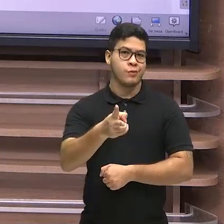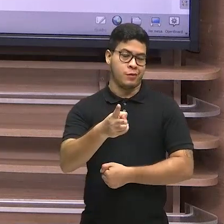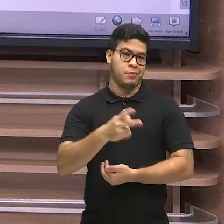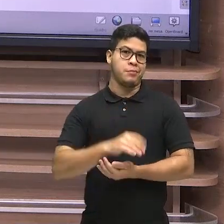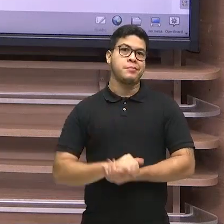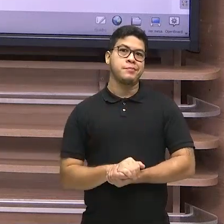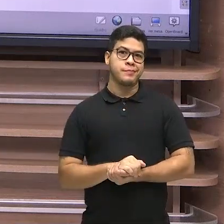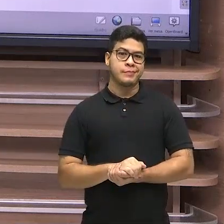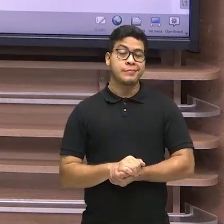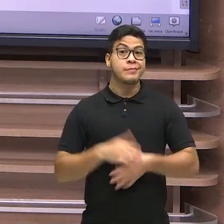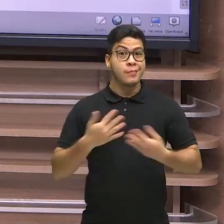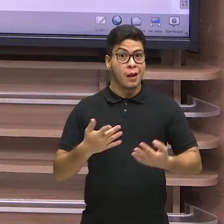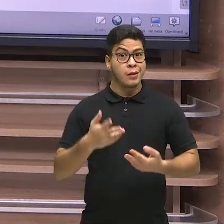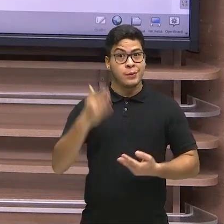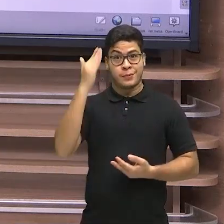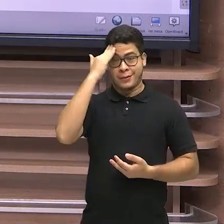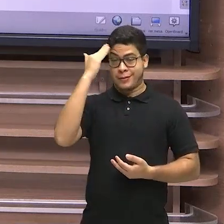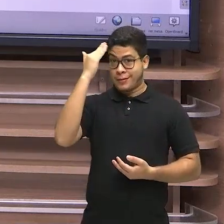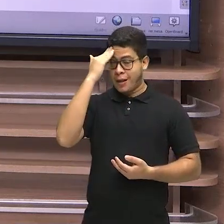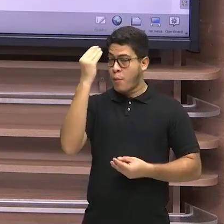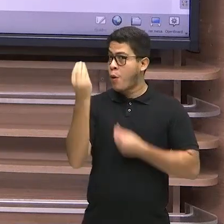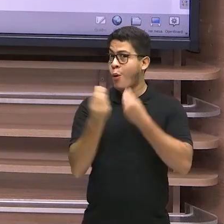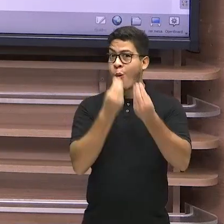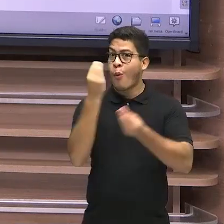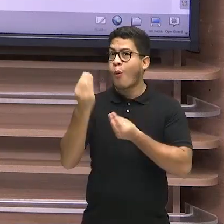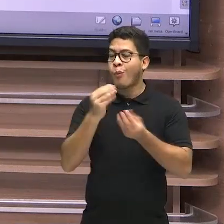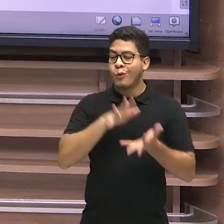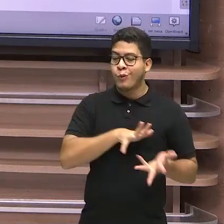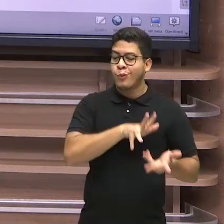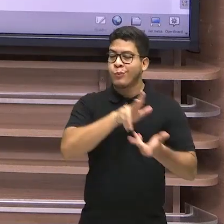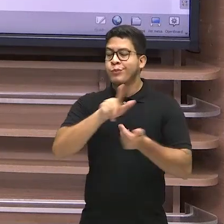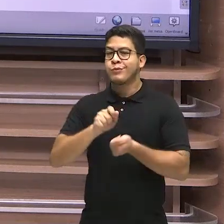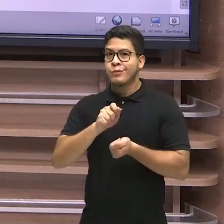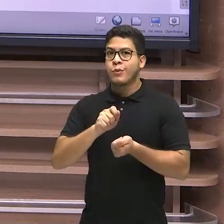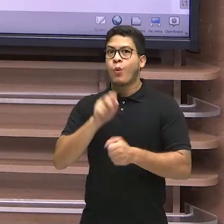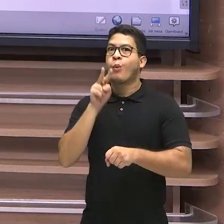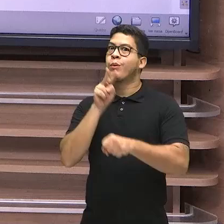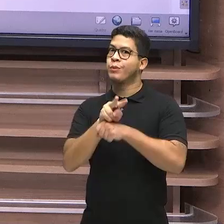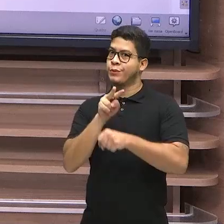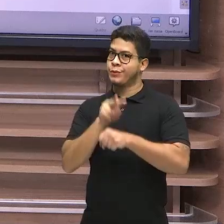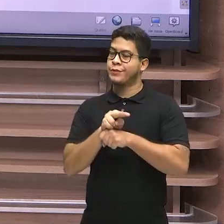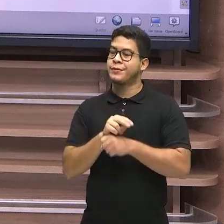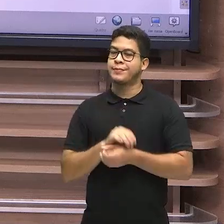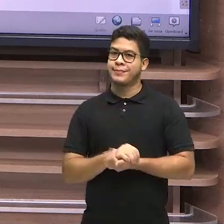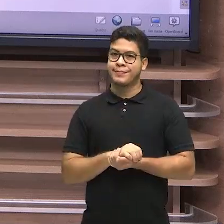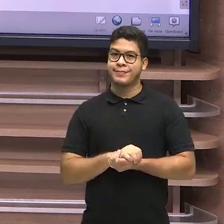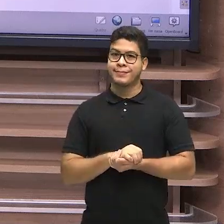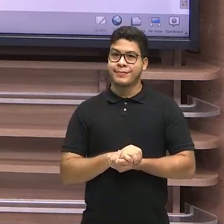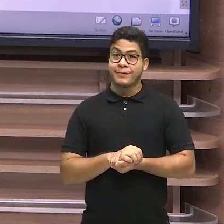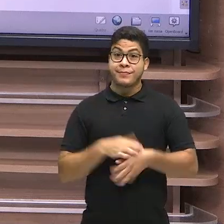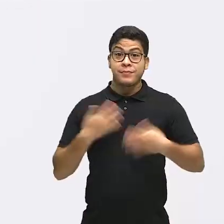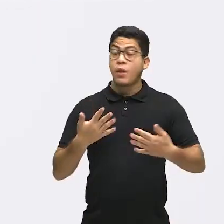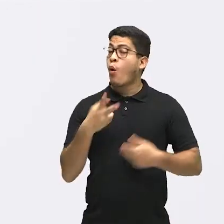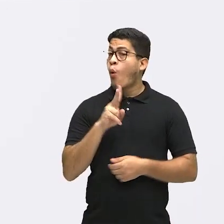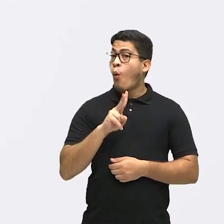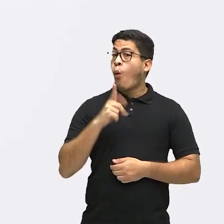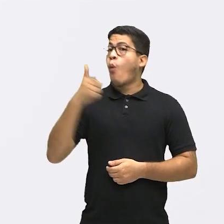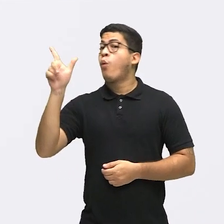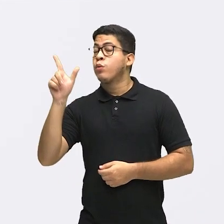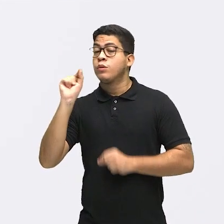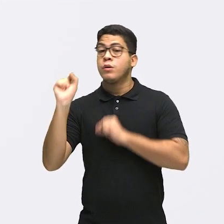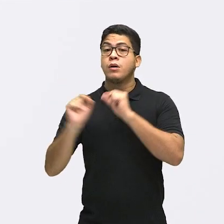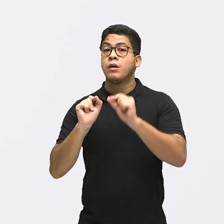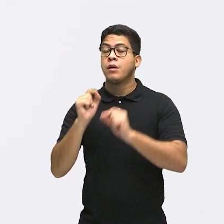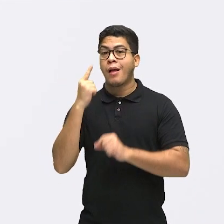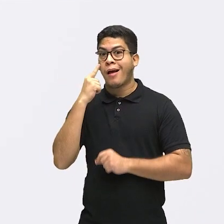da situação ambiental. Então, procurar dados é sempre muito importante. Outra causa da degradação do nosso